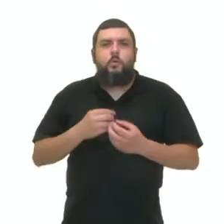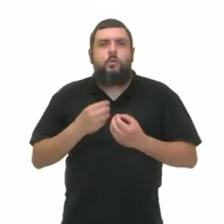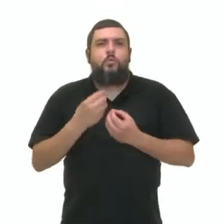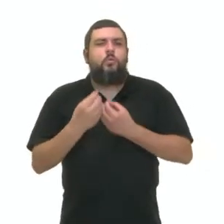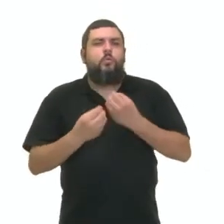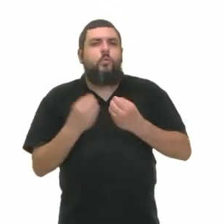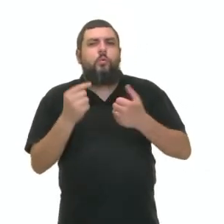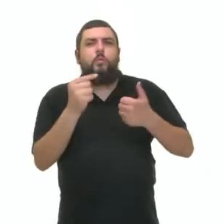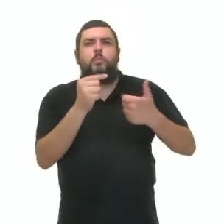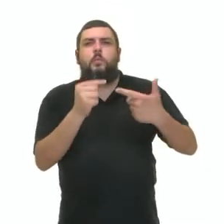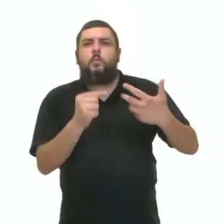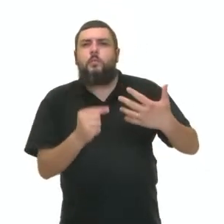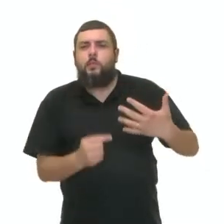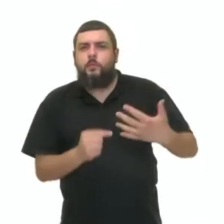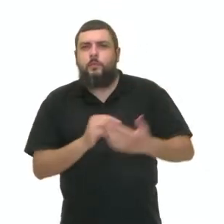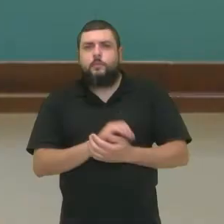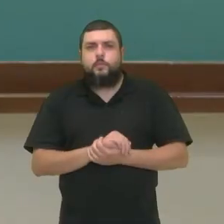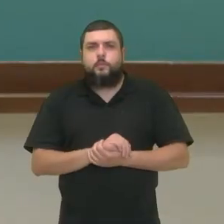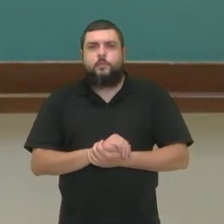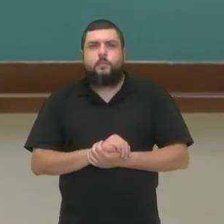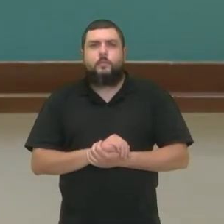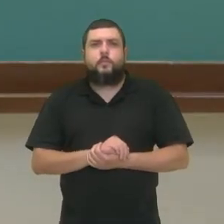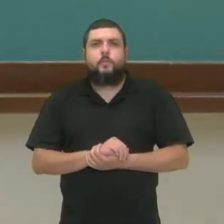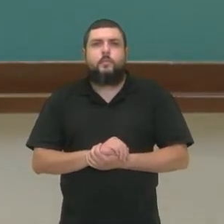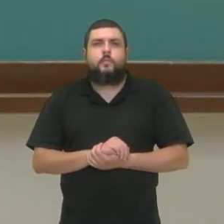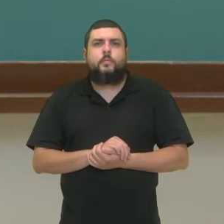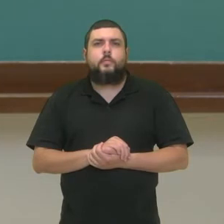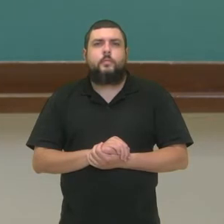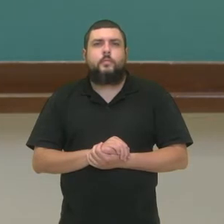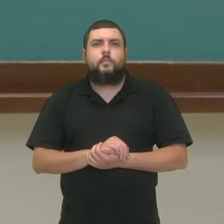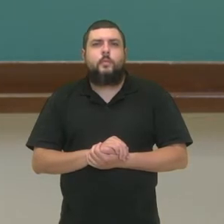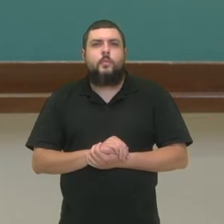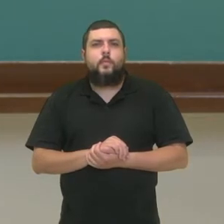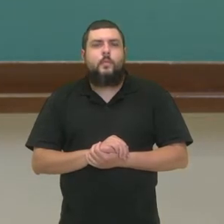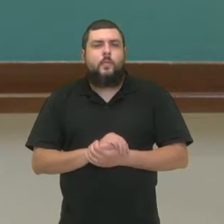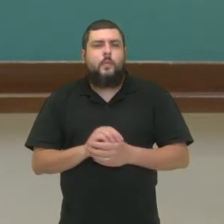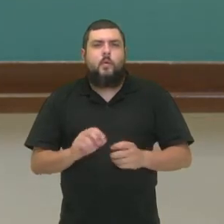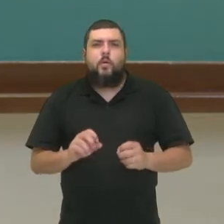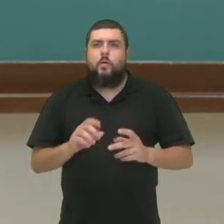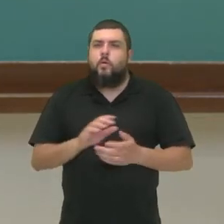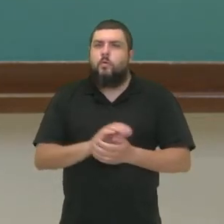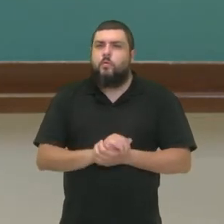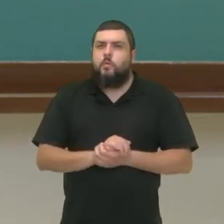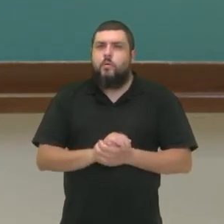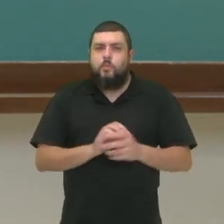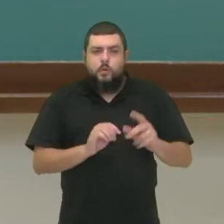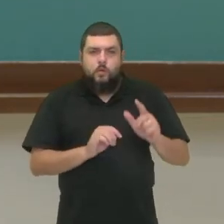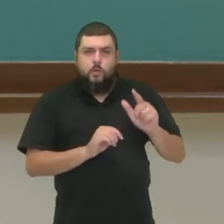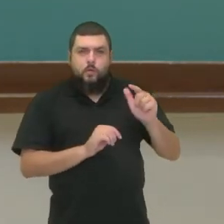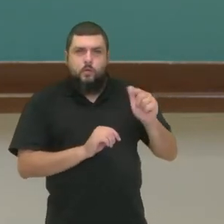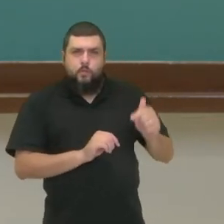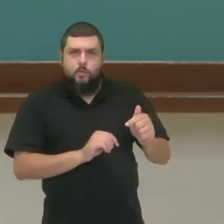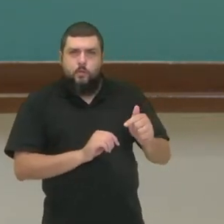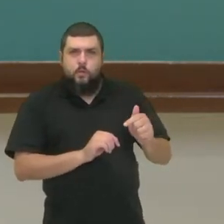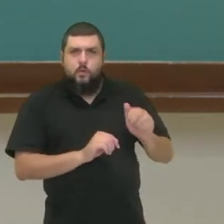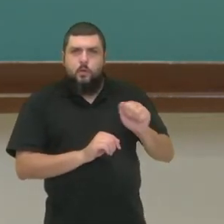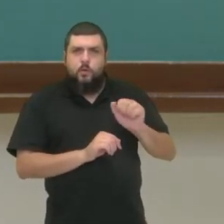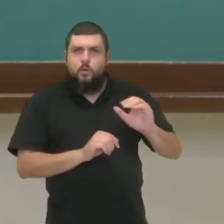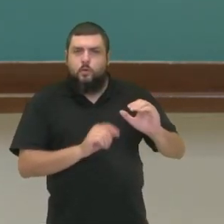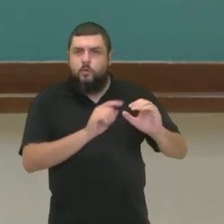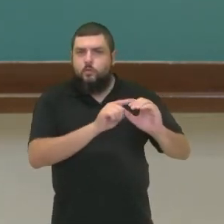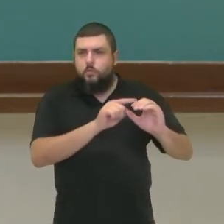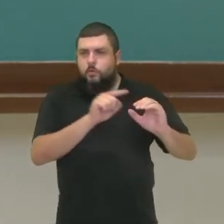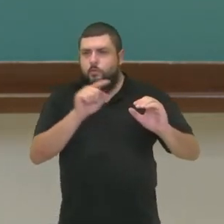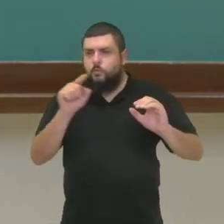Romano funcionando. Ou melhor, é longo, hein? De 27 anos de Cristo até 476 depois de Cristo,